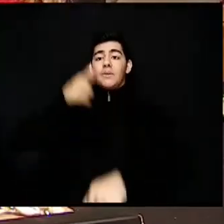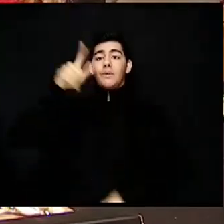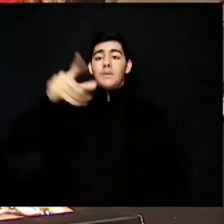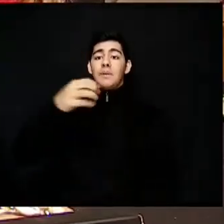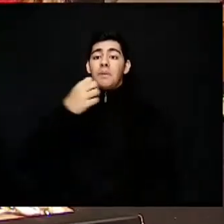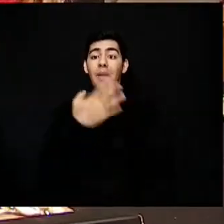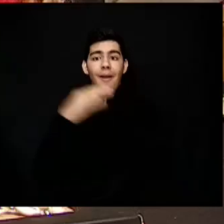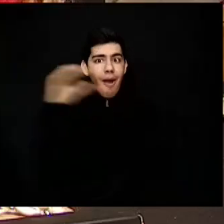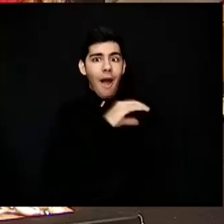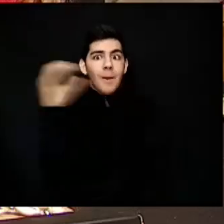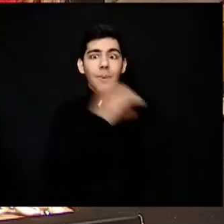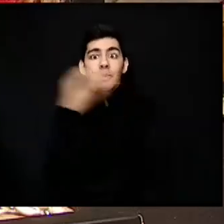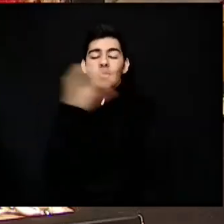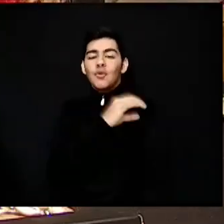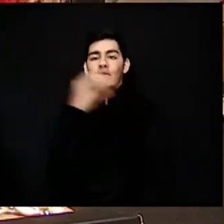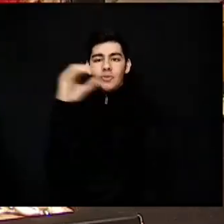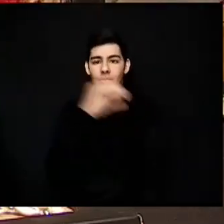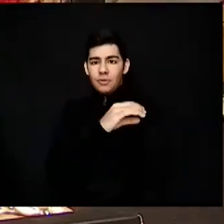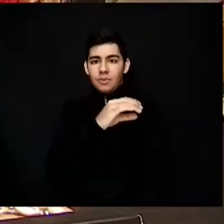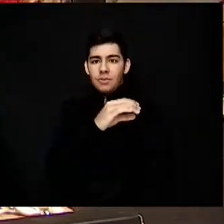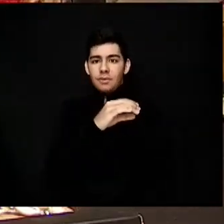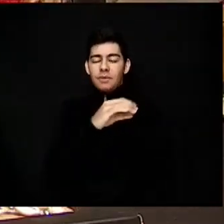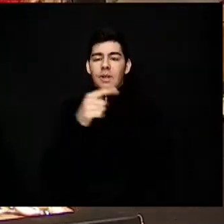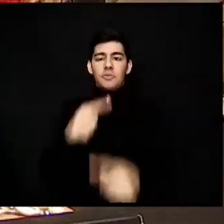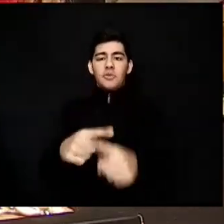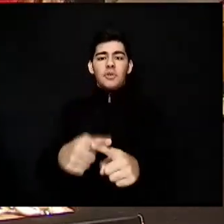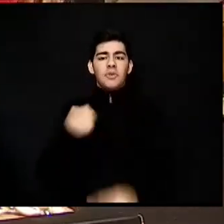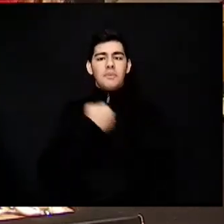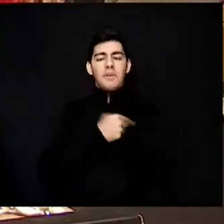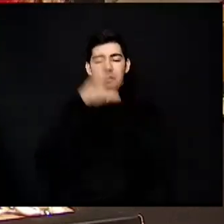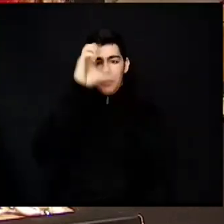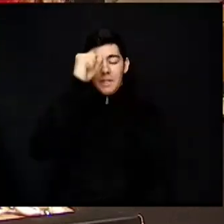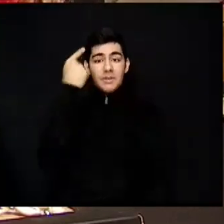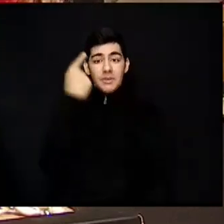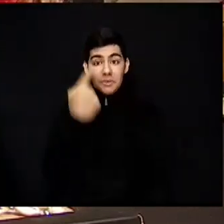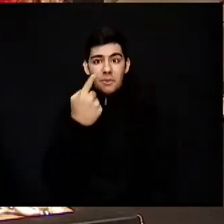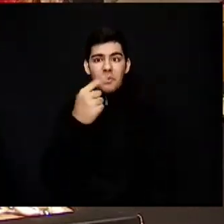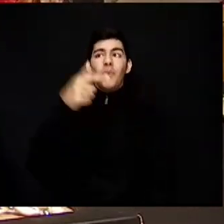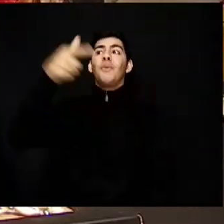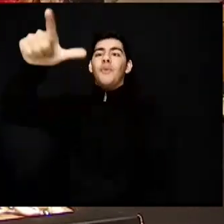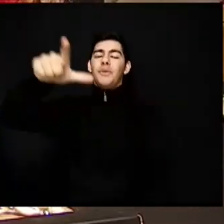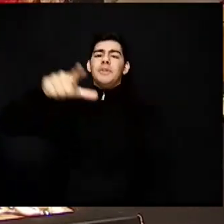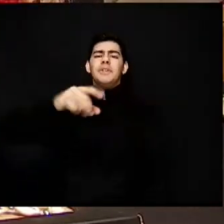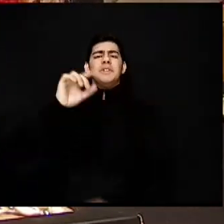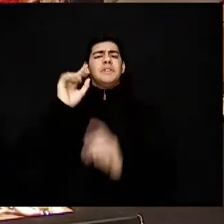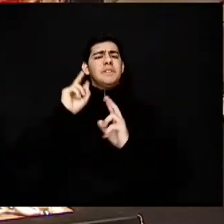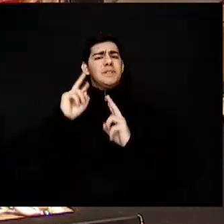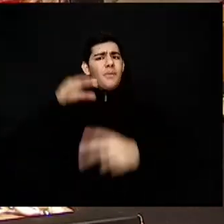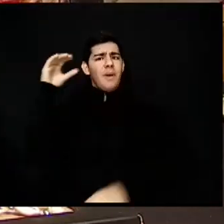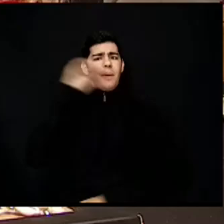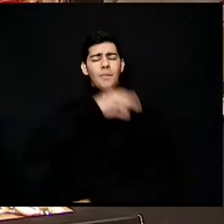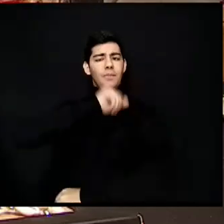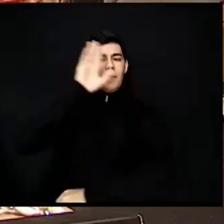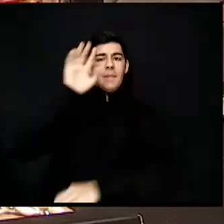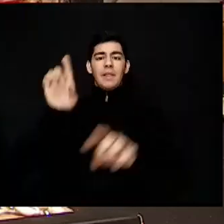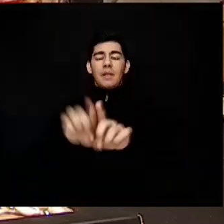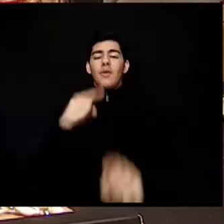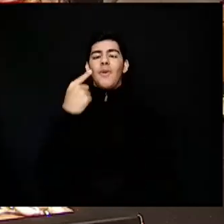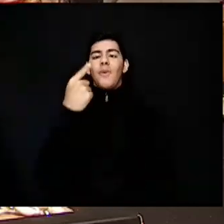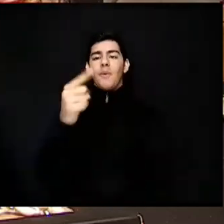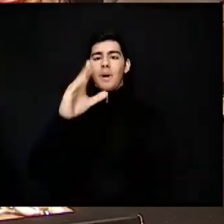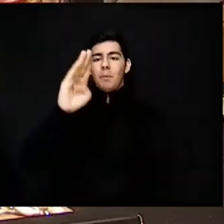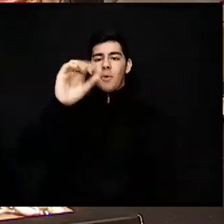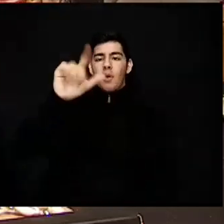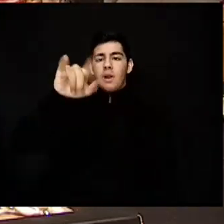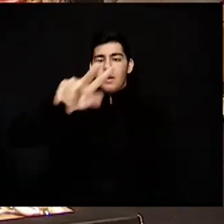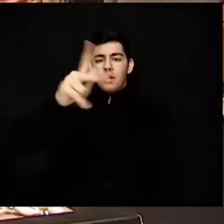que depois que a gente aprende um, o outro é super rapidinho. Uma bolinha maior, uma